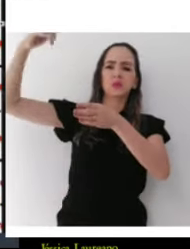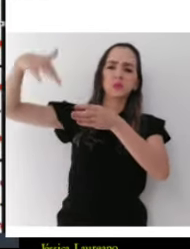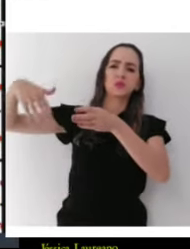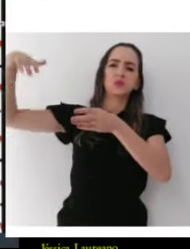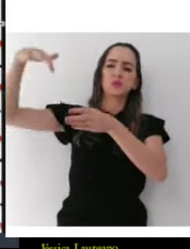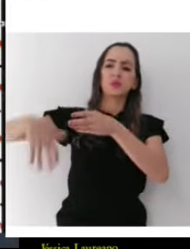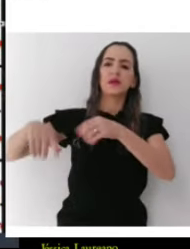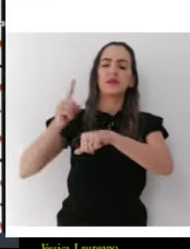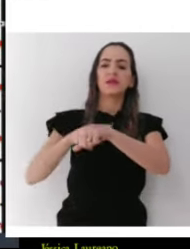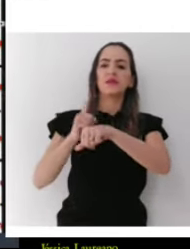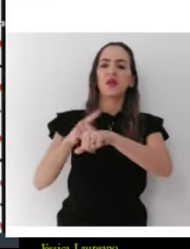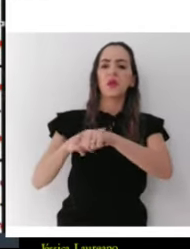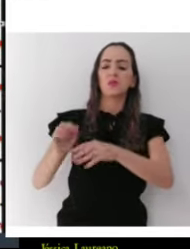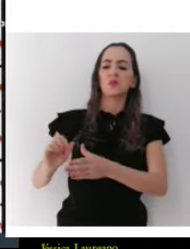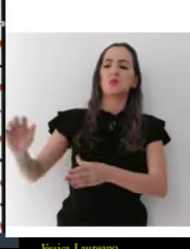estimativa,